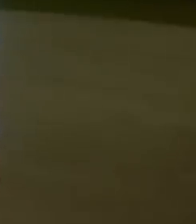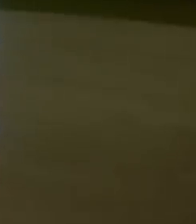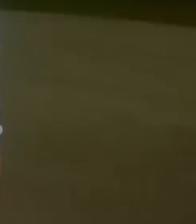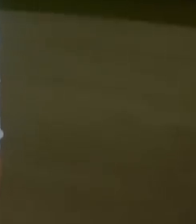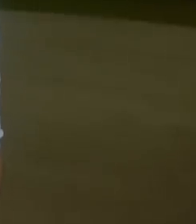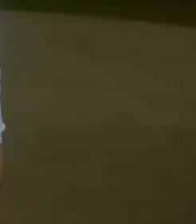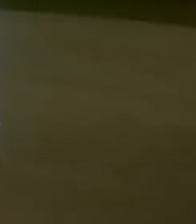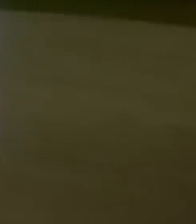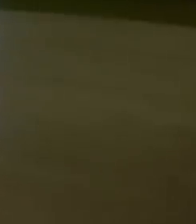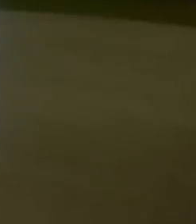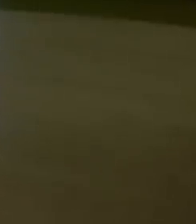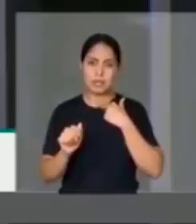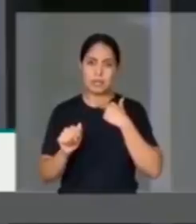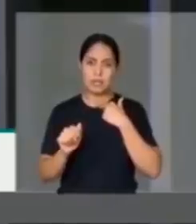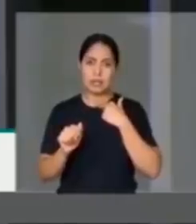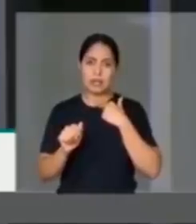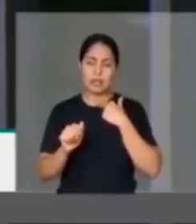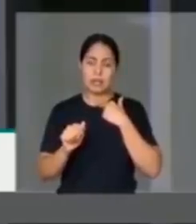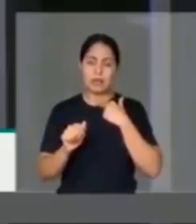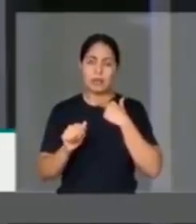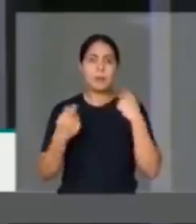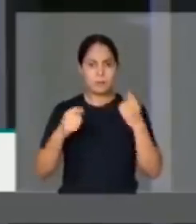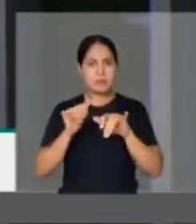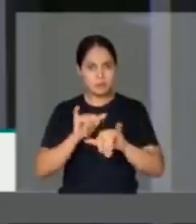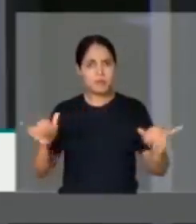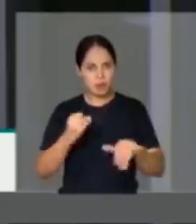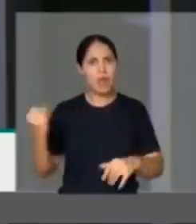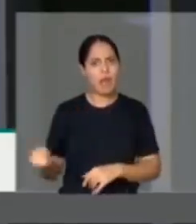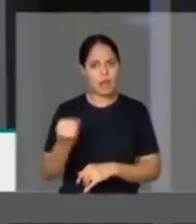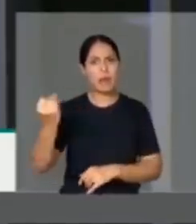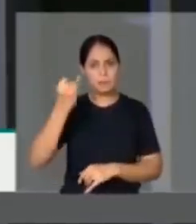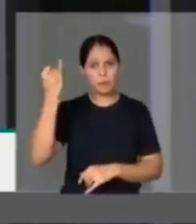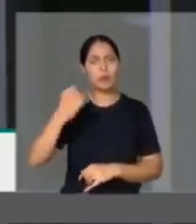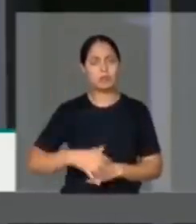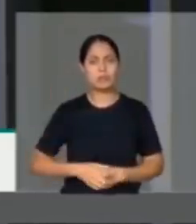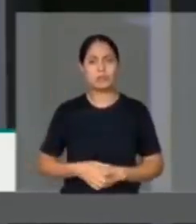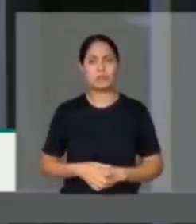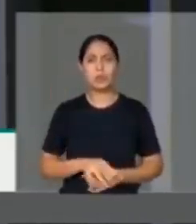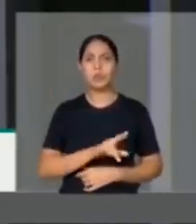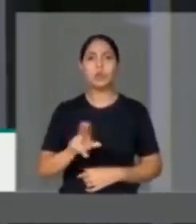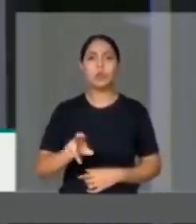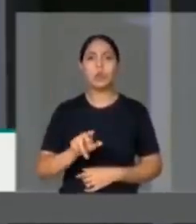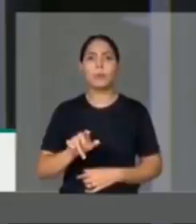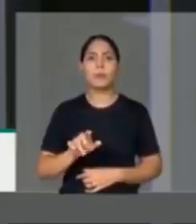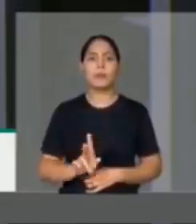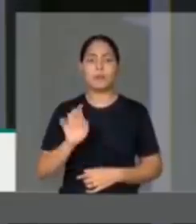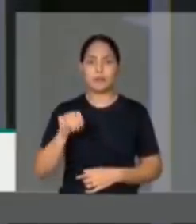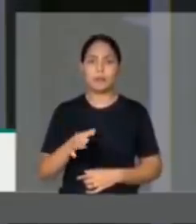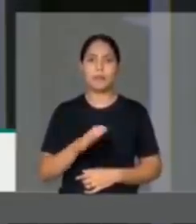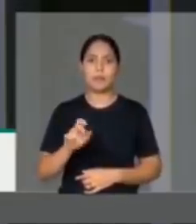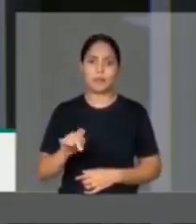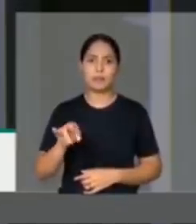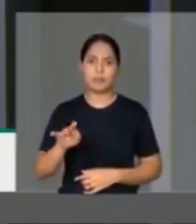pelo deputado kaká leão relator da mp ó uma citação também é importante o deputado que em catarina que se